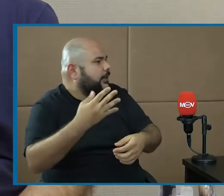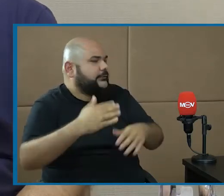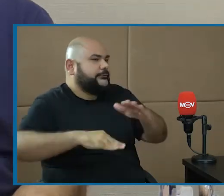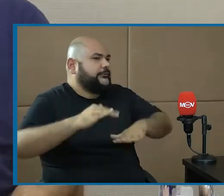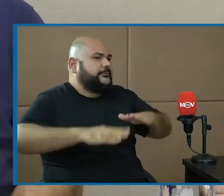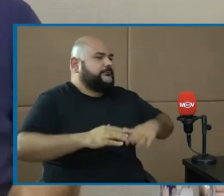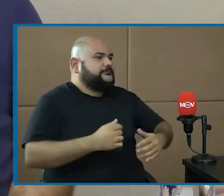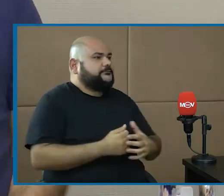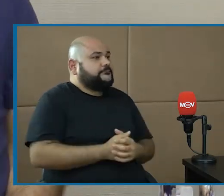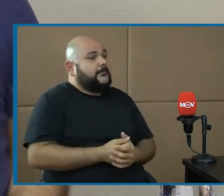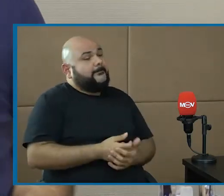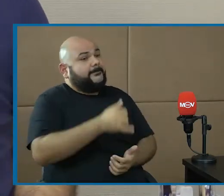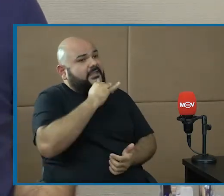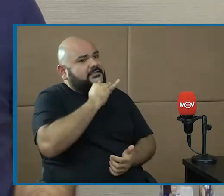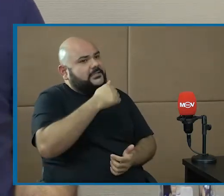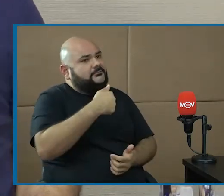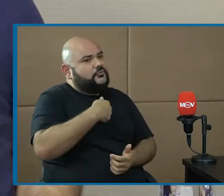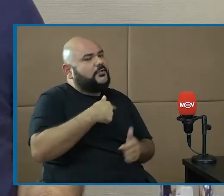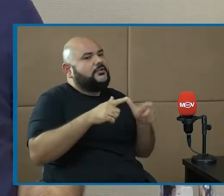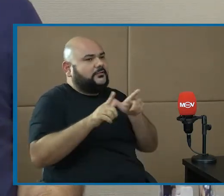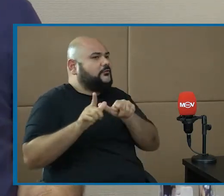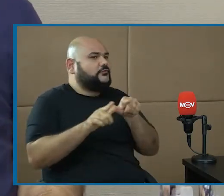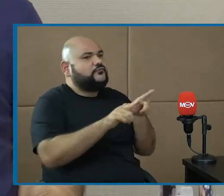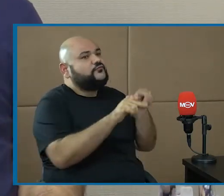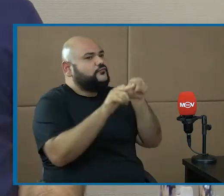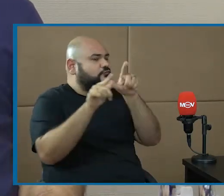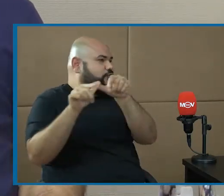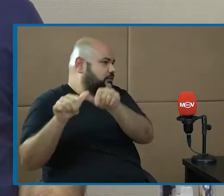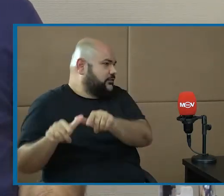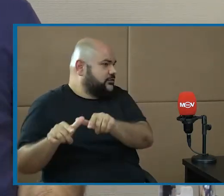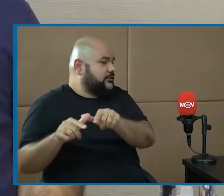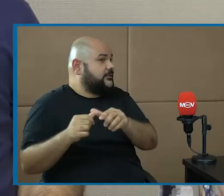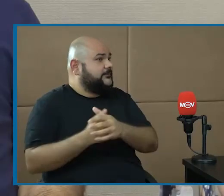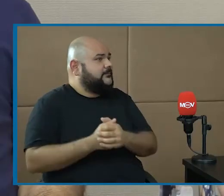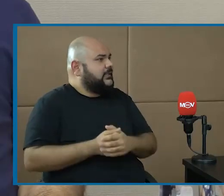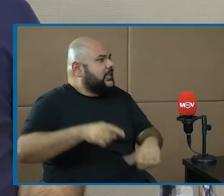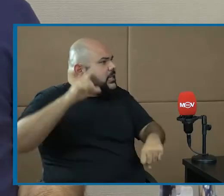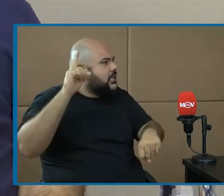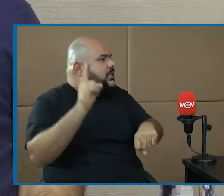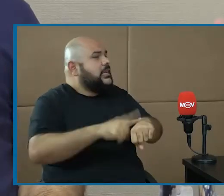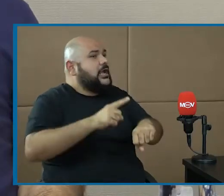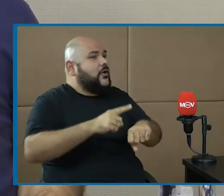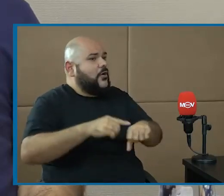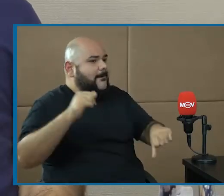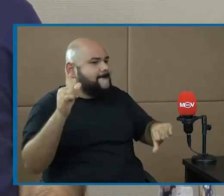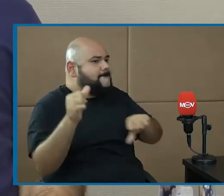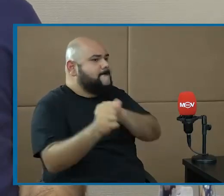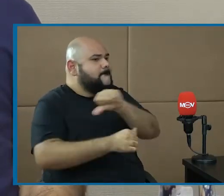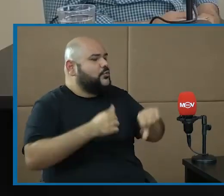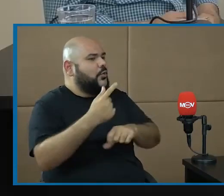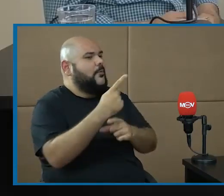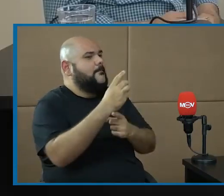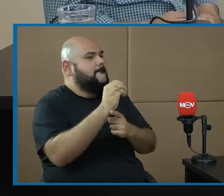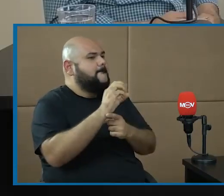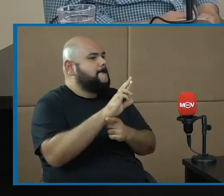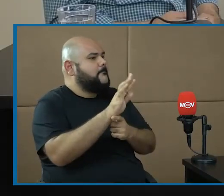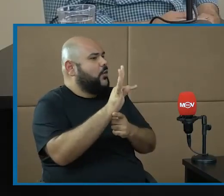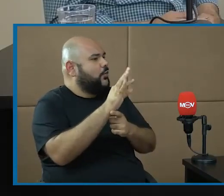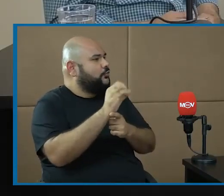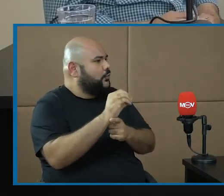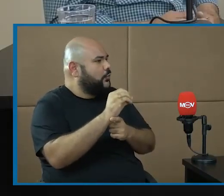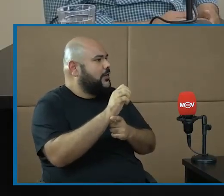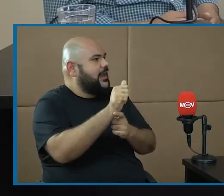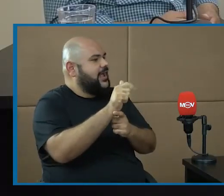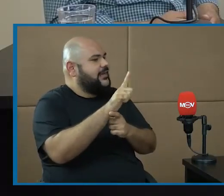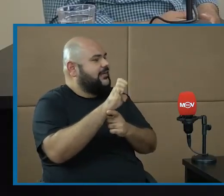e paramos em São Paulo antes de vir para cá. Né? Mudou o nosso portão tanto em Porto Alegre quanto em São Paulo. Eu falei assim, cara,